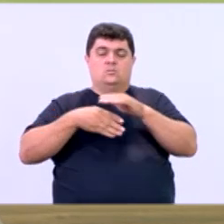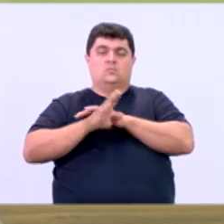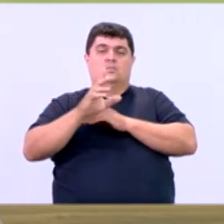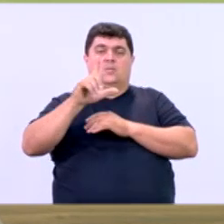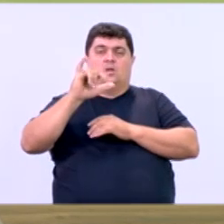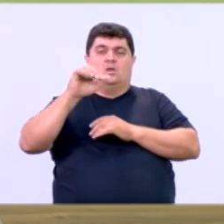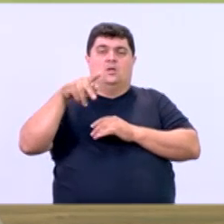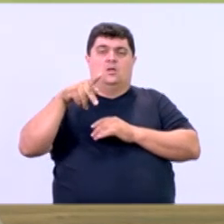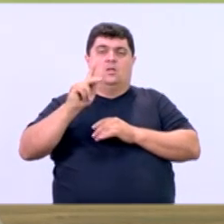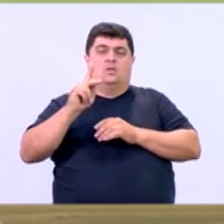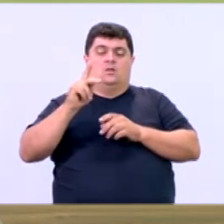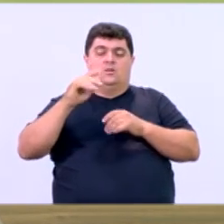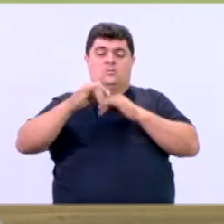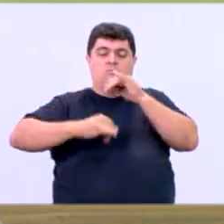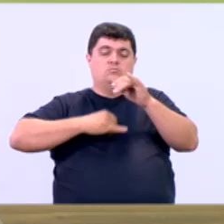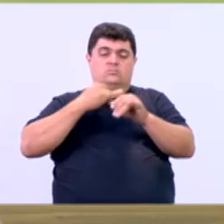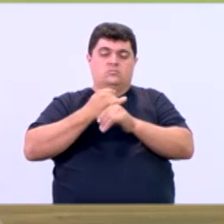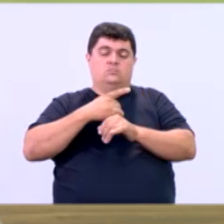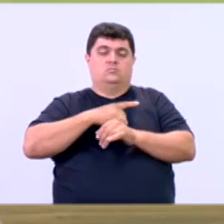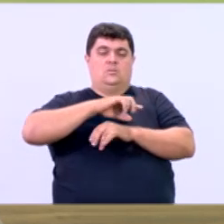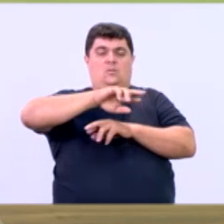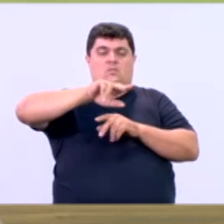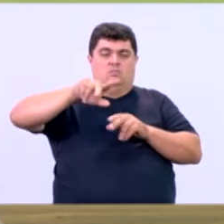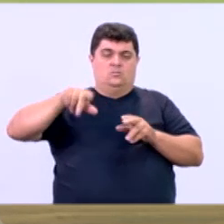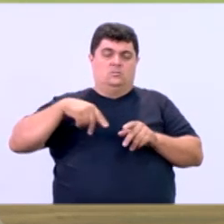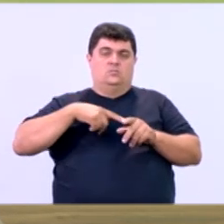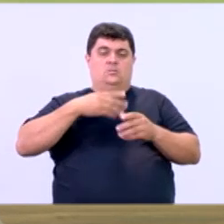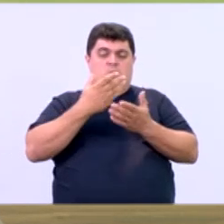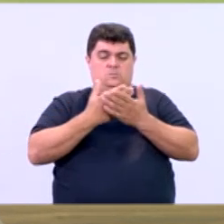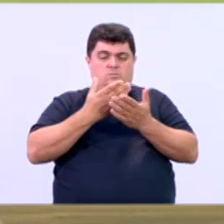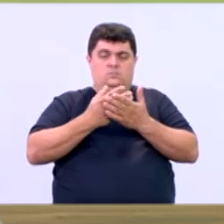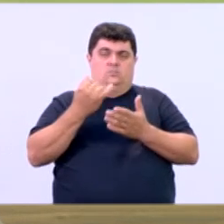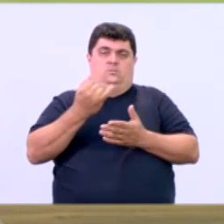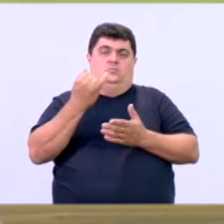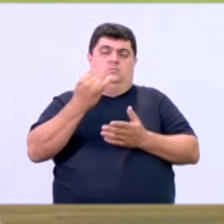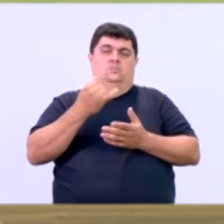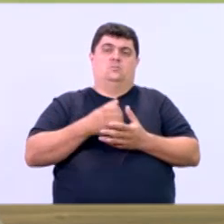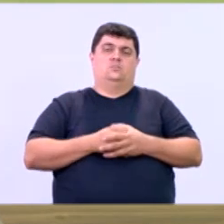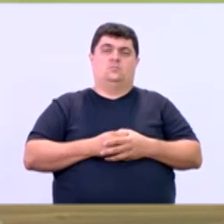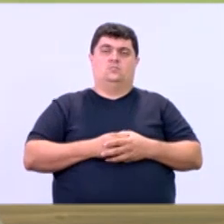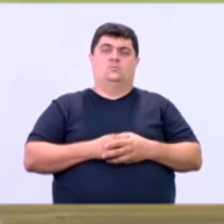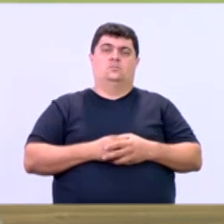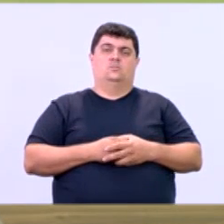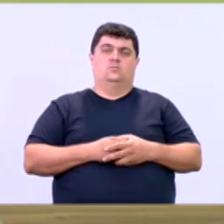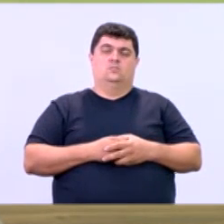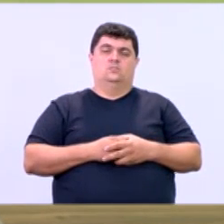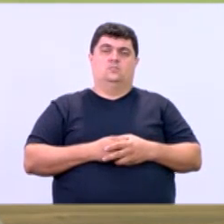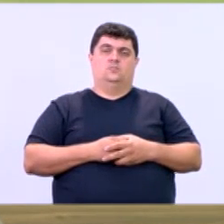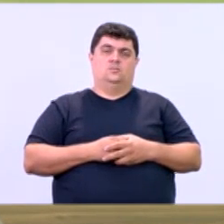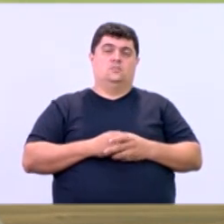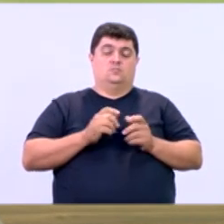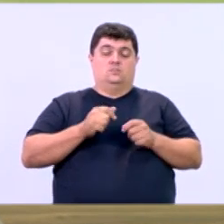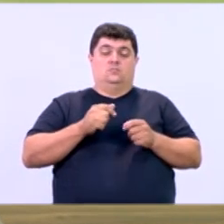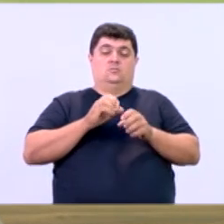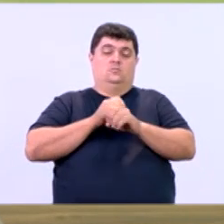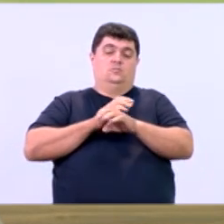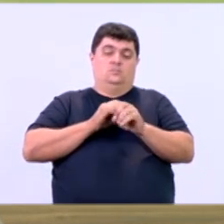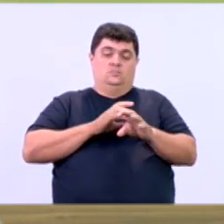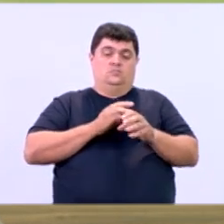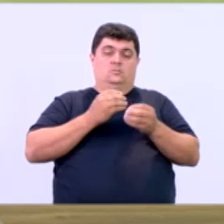para sites que possuem esses tutoriais. Existem tutoriais bem completos, tá, e bem simples até, que ensinam como